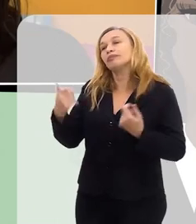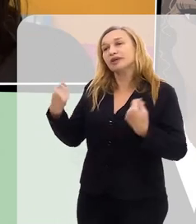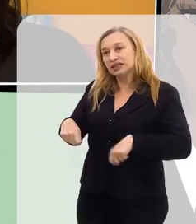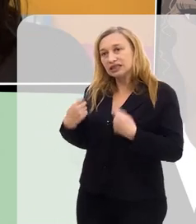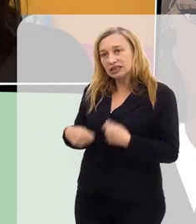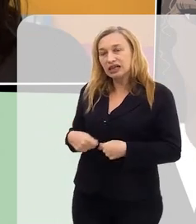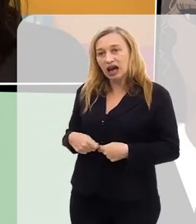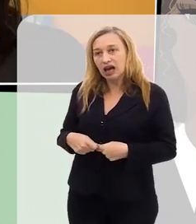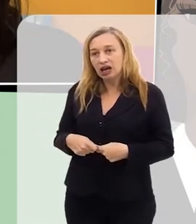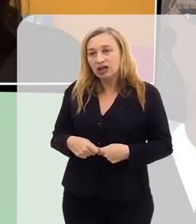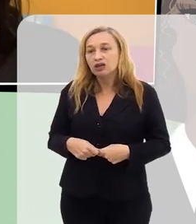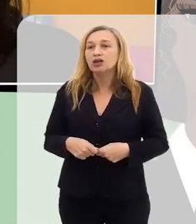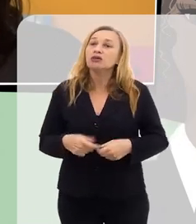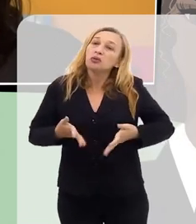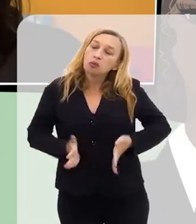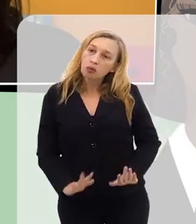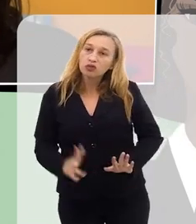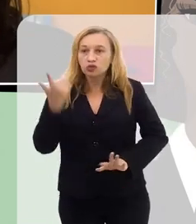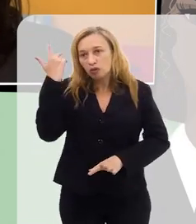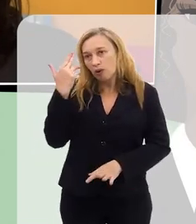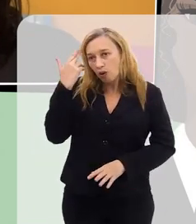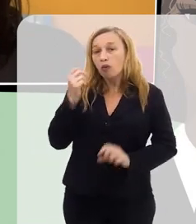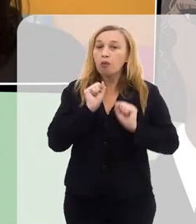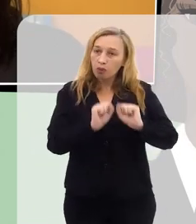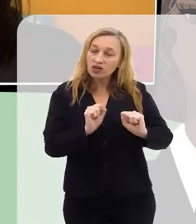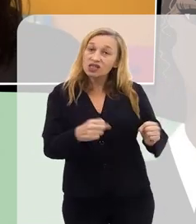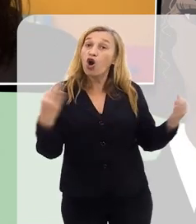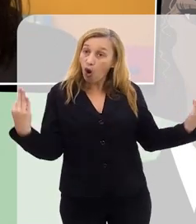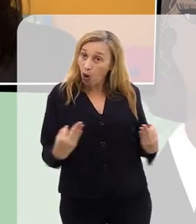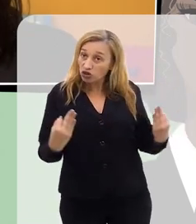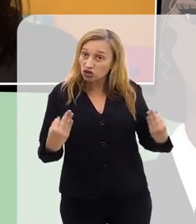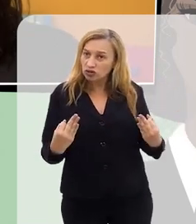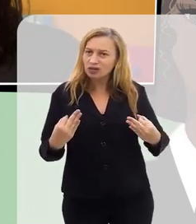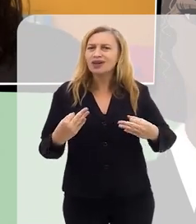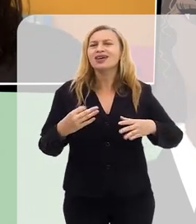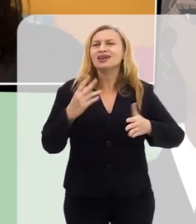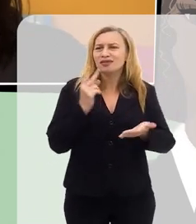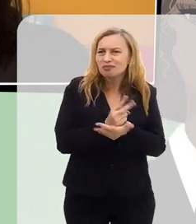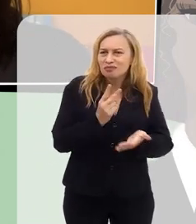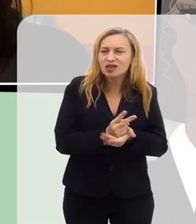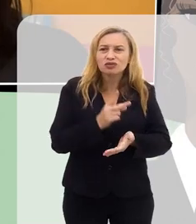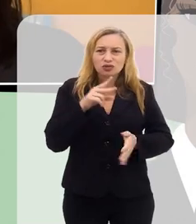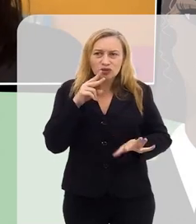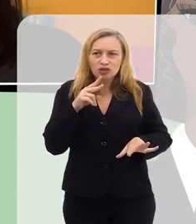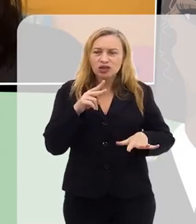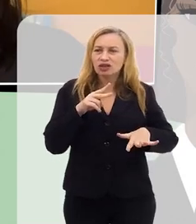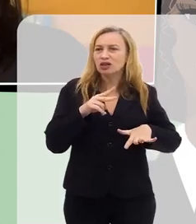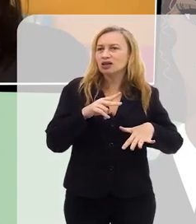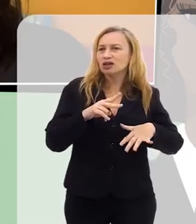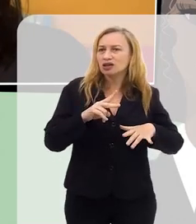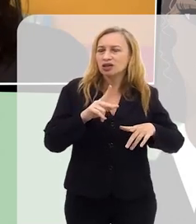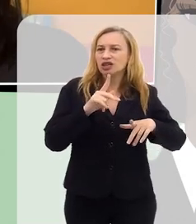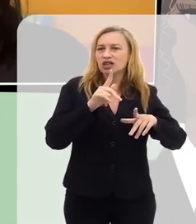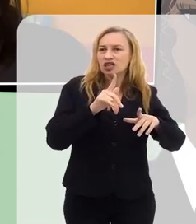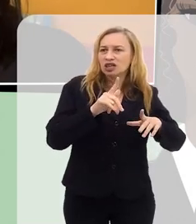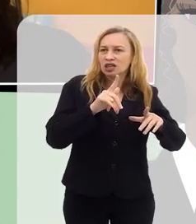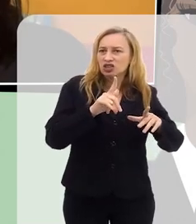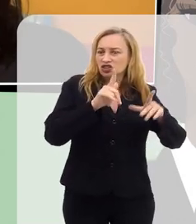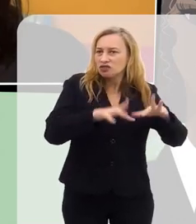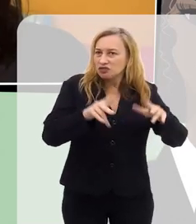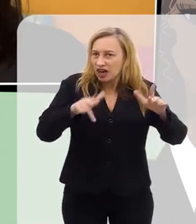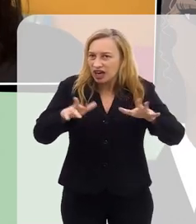de uma cesárea. E um parto normal pode ser um parto normal ótimo, apesar de toda a intensidade que vem com o parto normal,